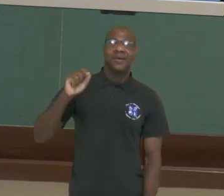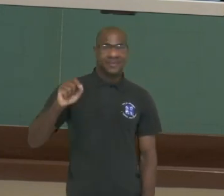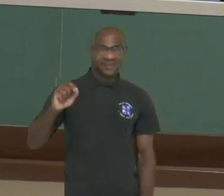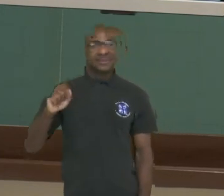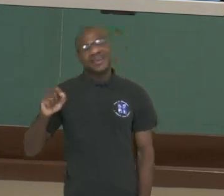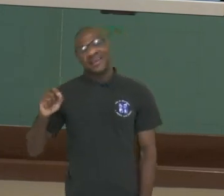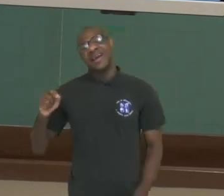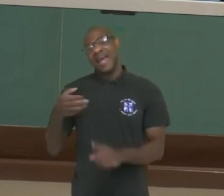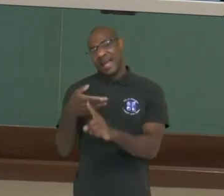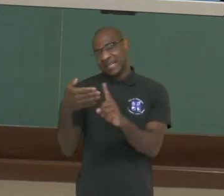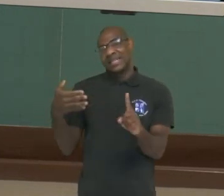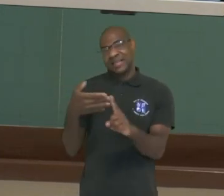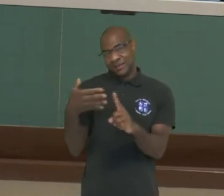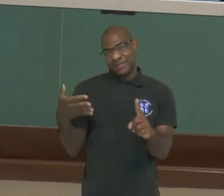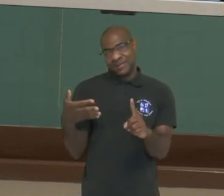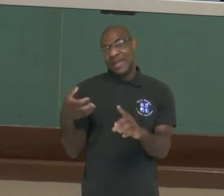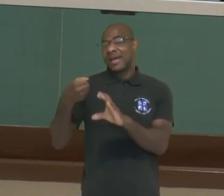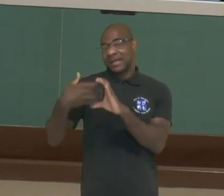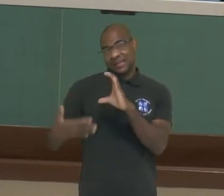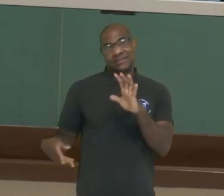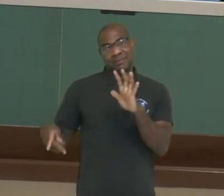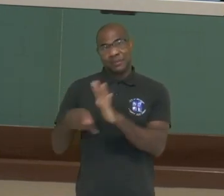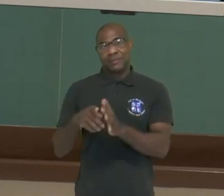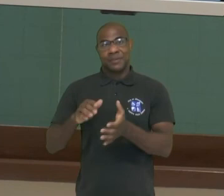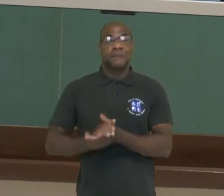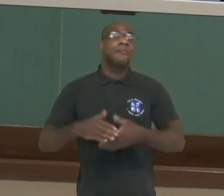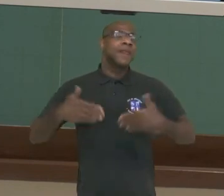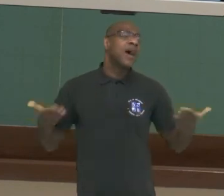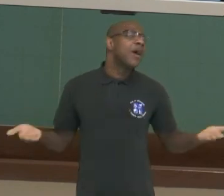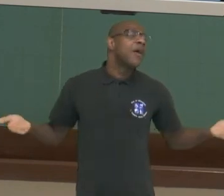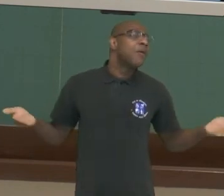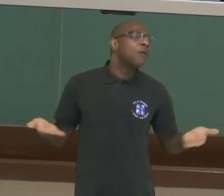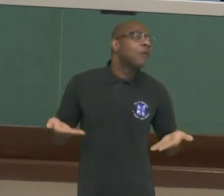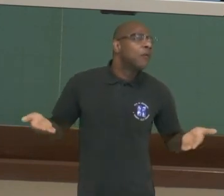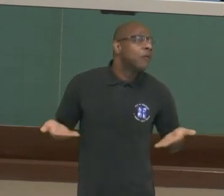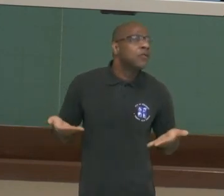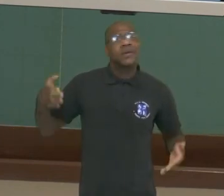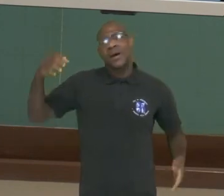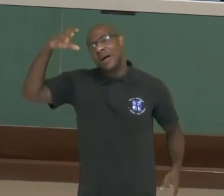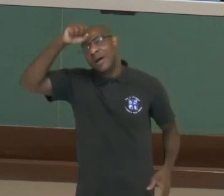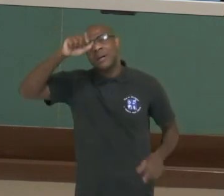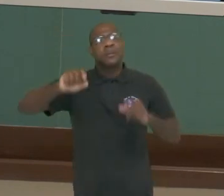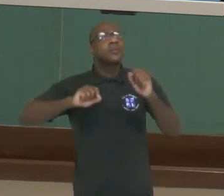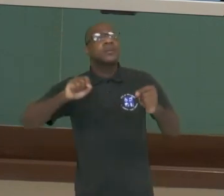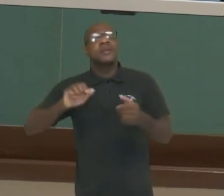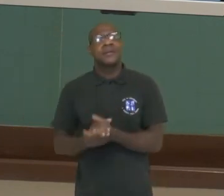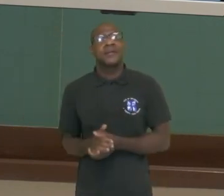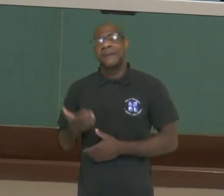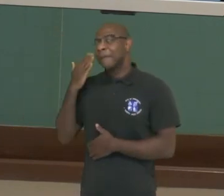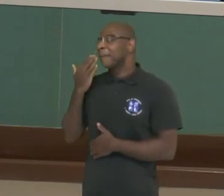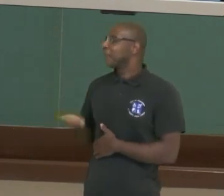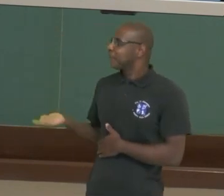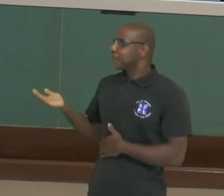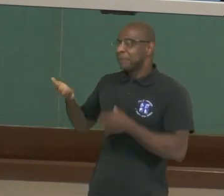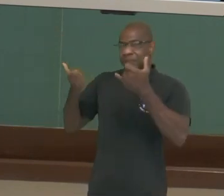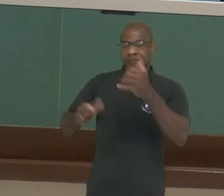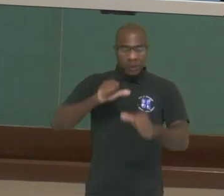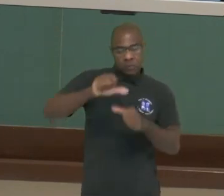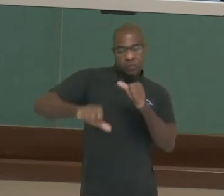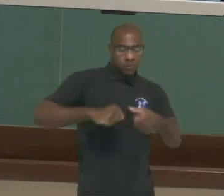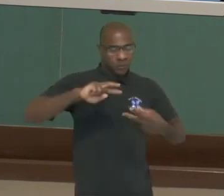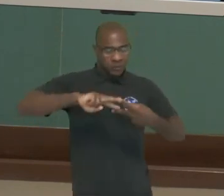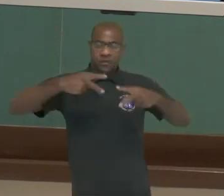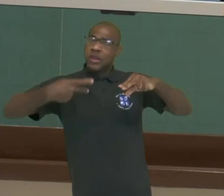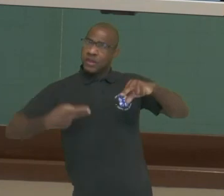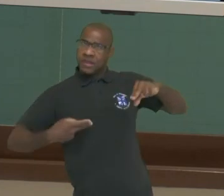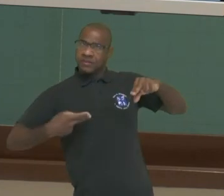Klinefelter apresenta, ok? Então, neste vídeo, falamos sobre alterações